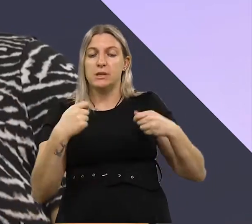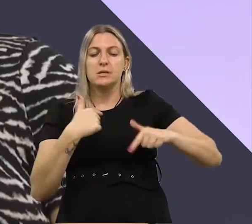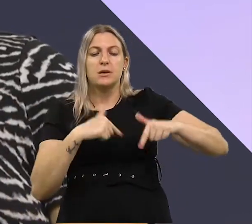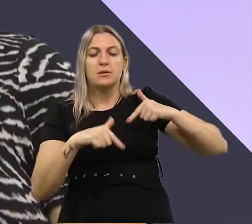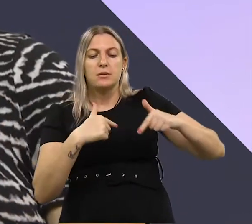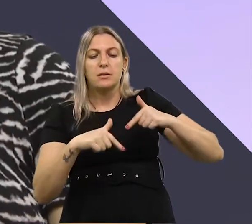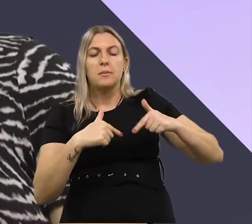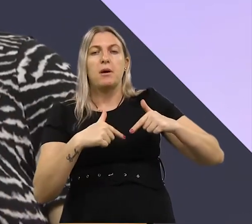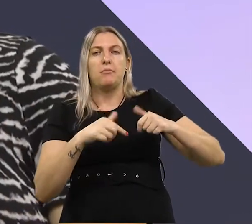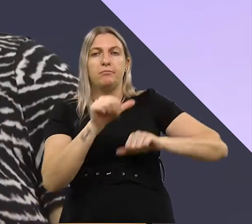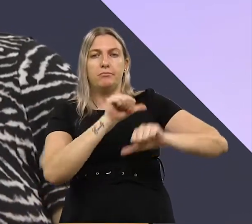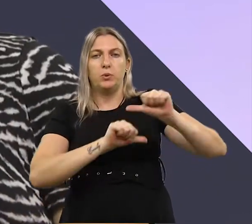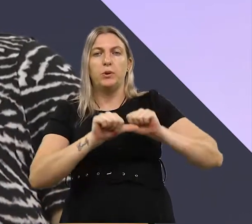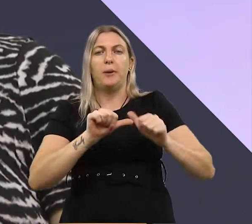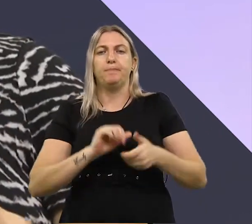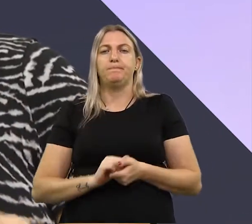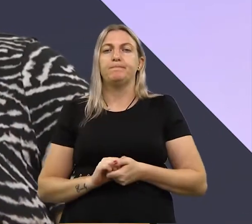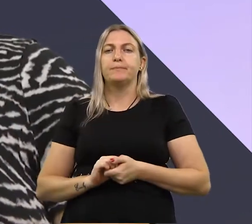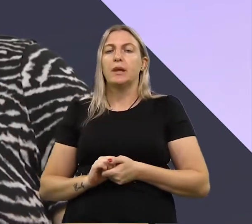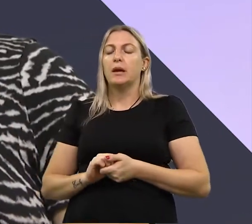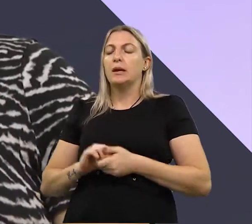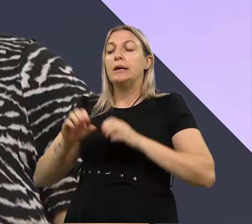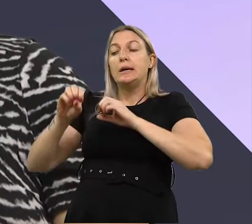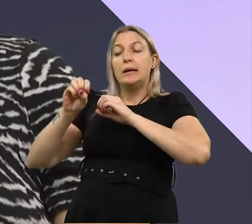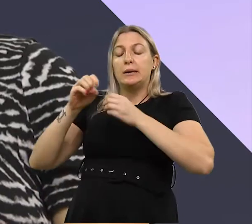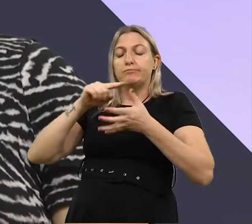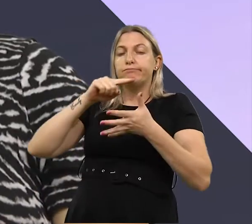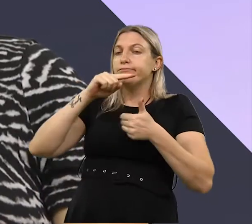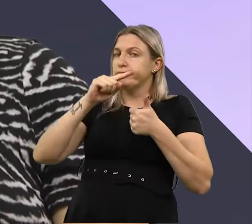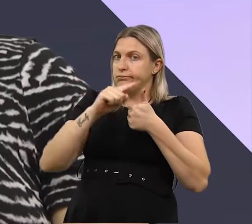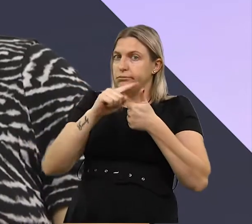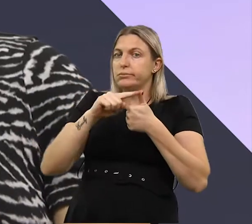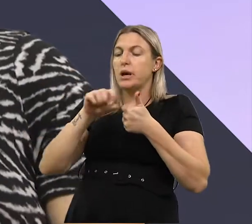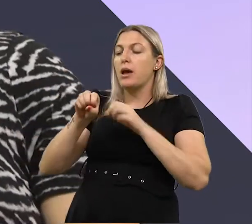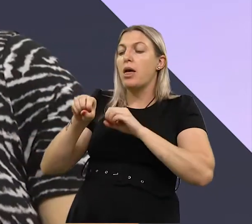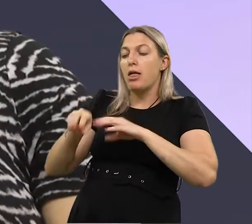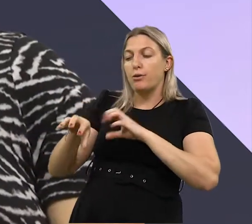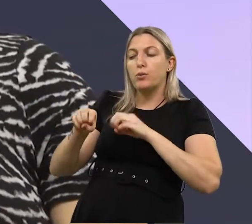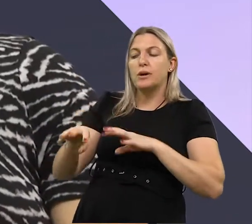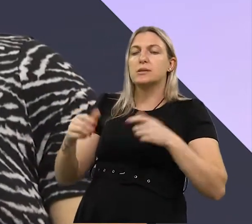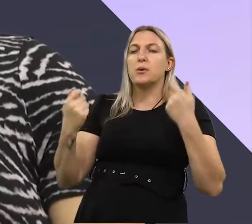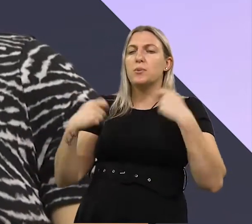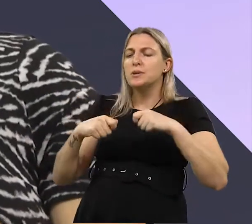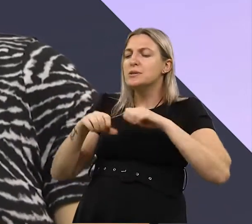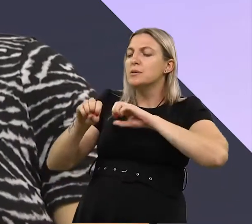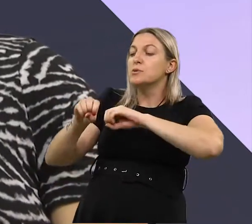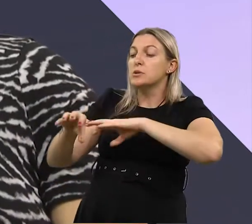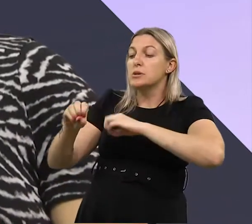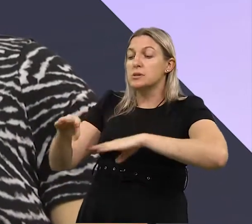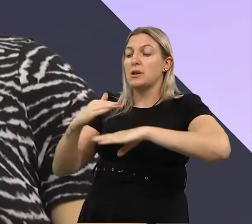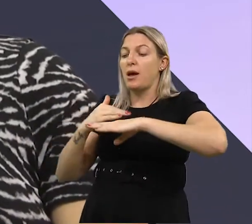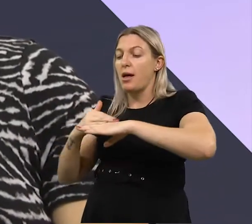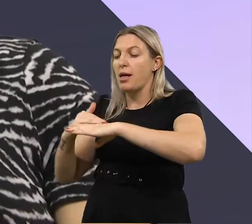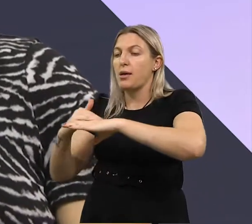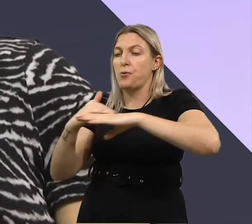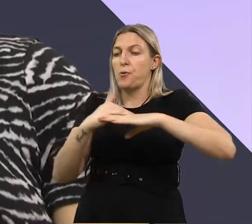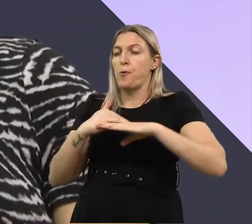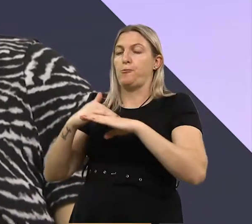ser trabalhadas. Desde a questão educação, nós precisamos educar para a igualdade, nós precisamos falar sobre